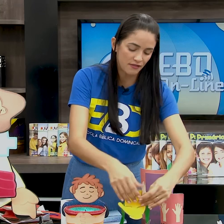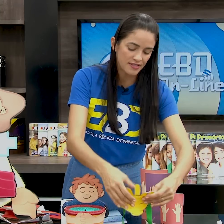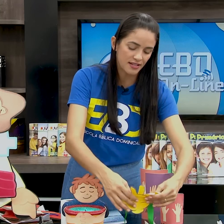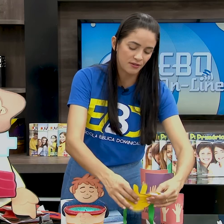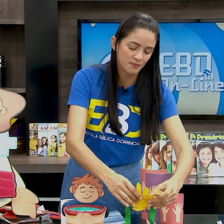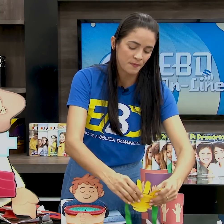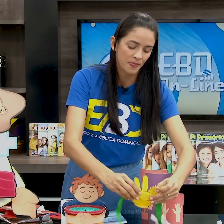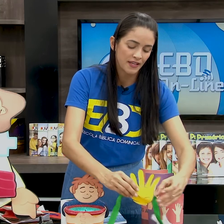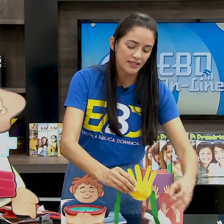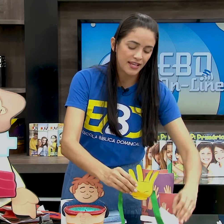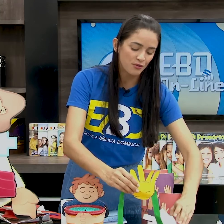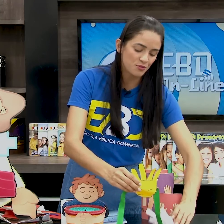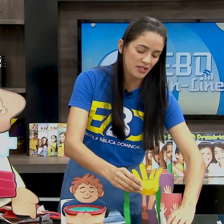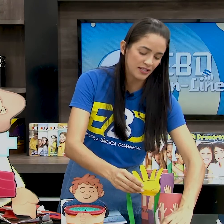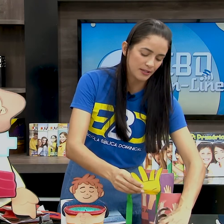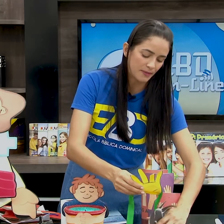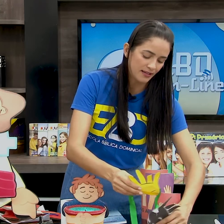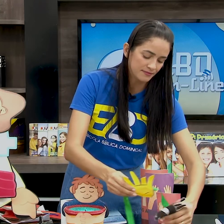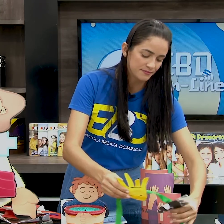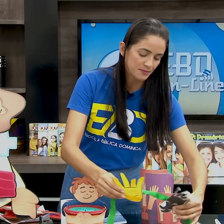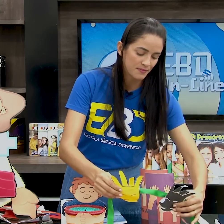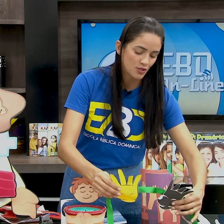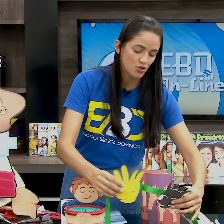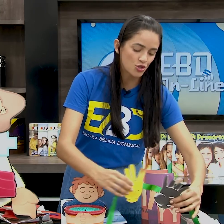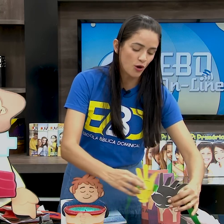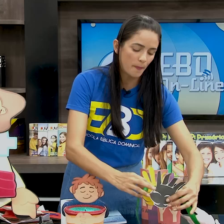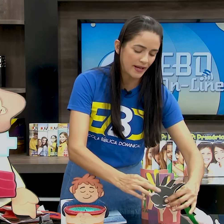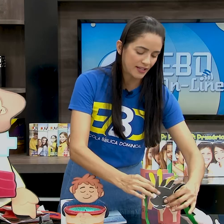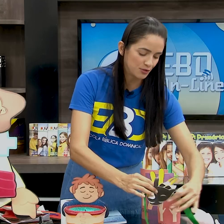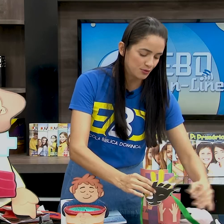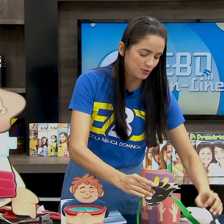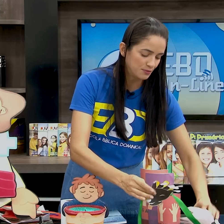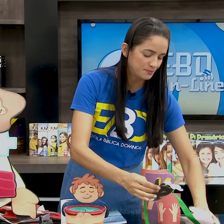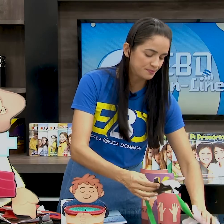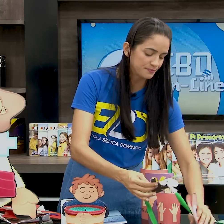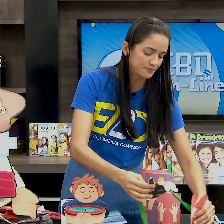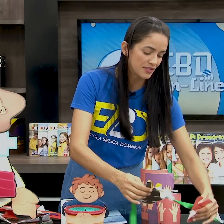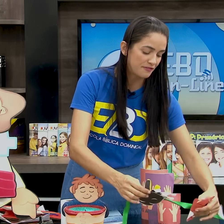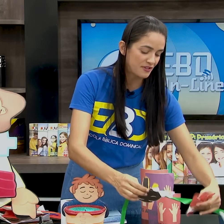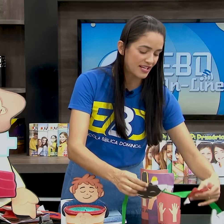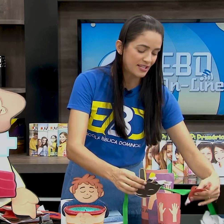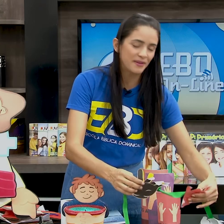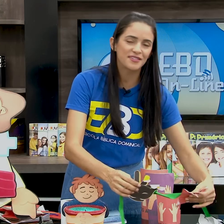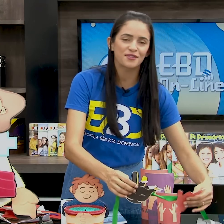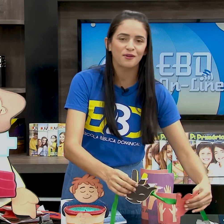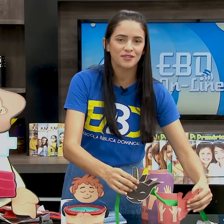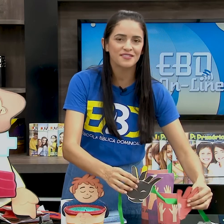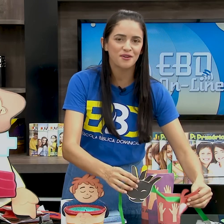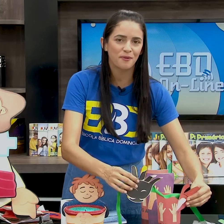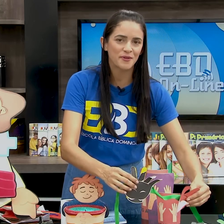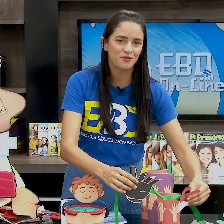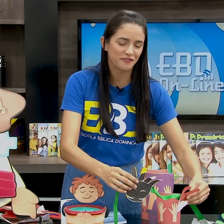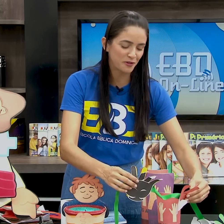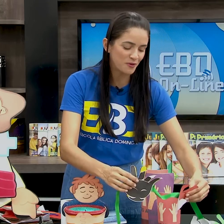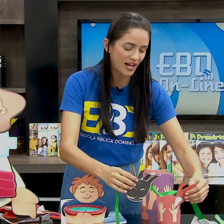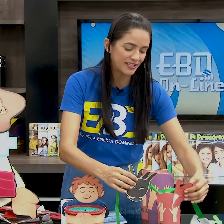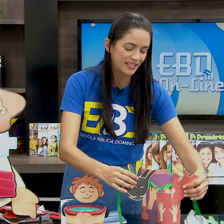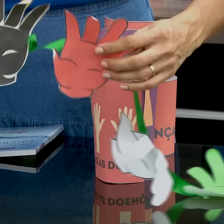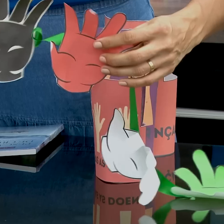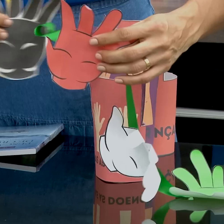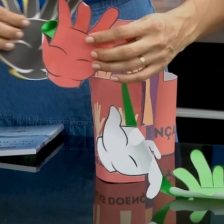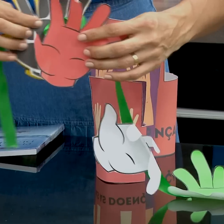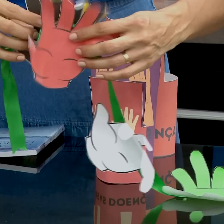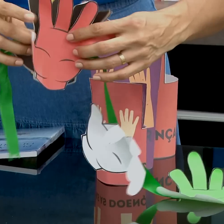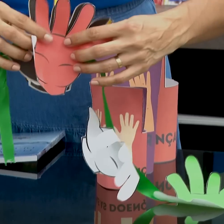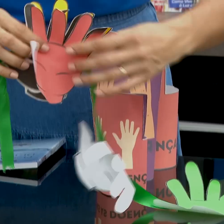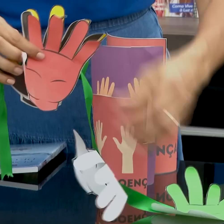do plano da salvação Deus me ama sou pecador que foi exatamente isso que aconteceu com a pessoa que foi curada